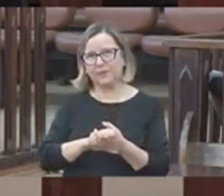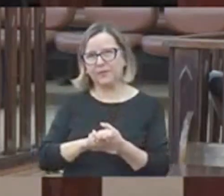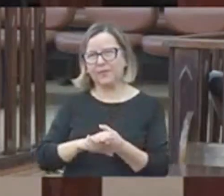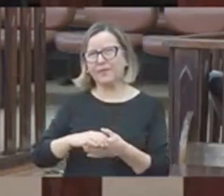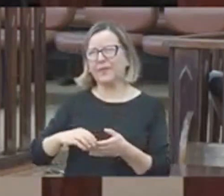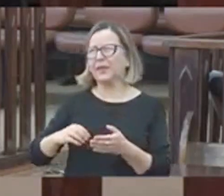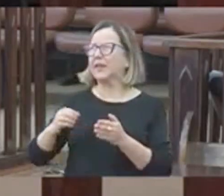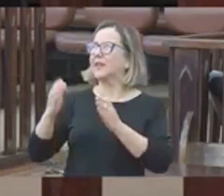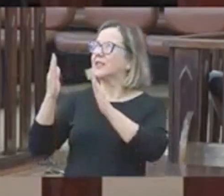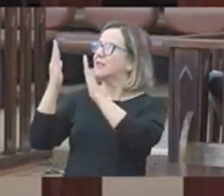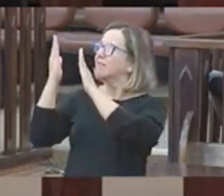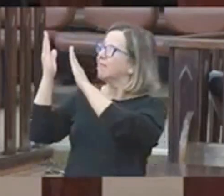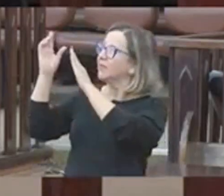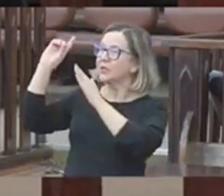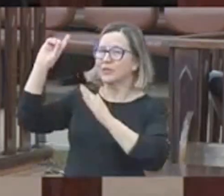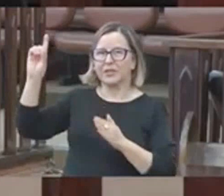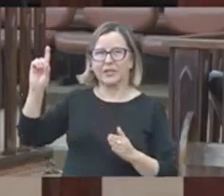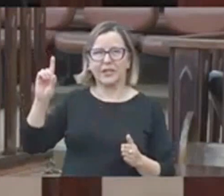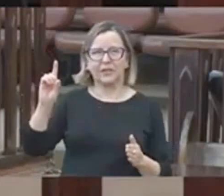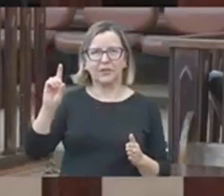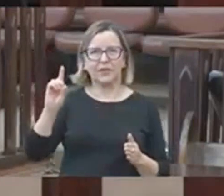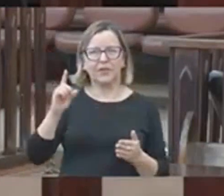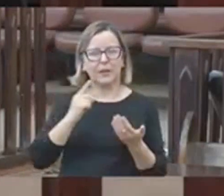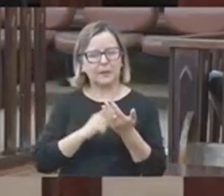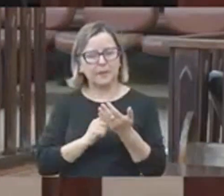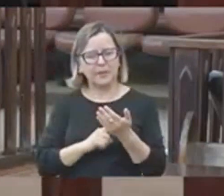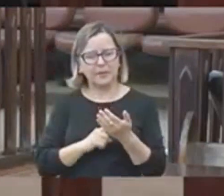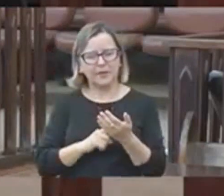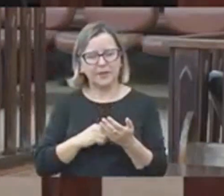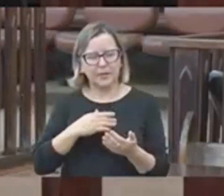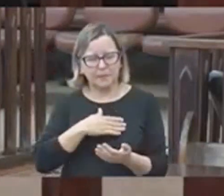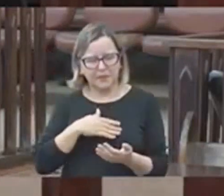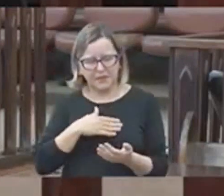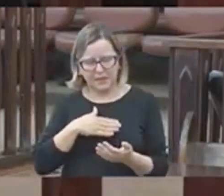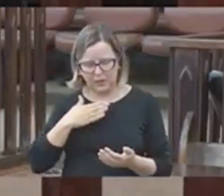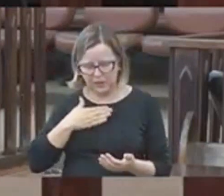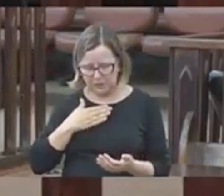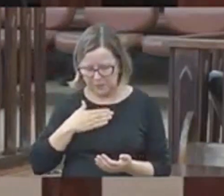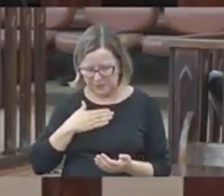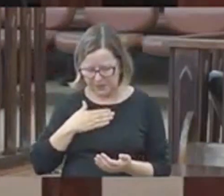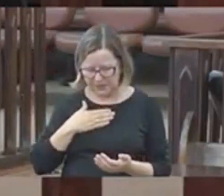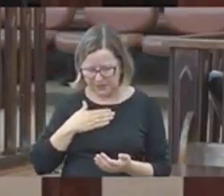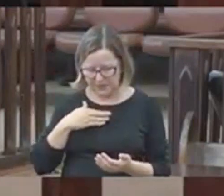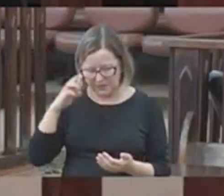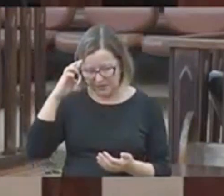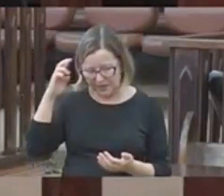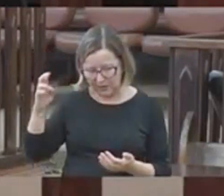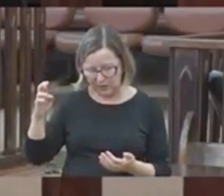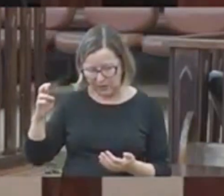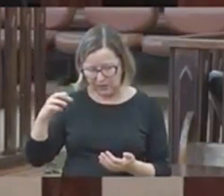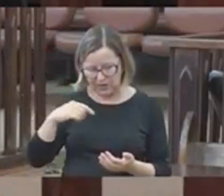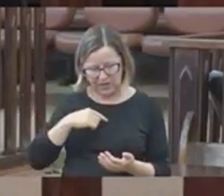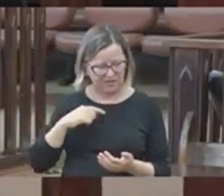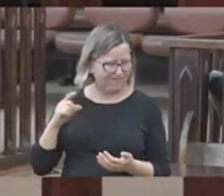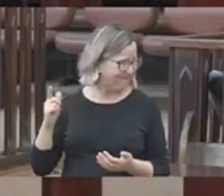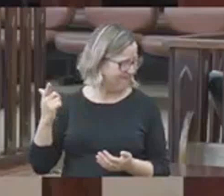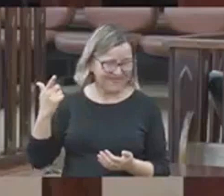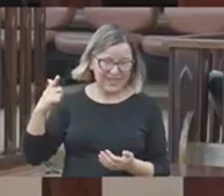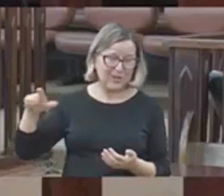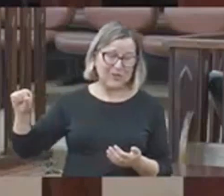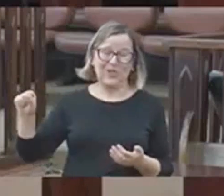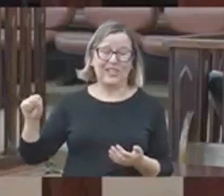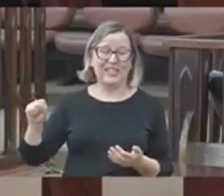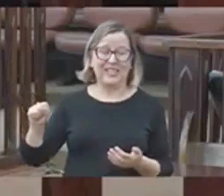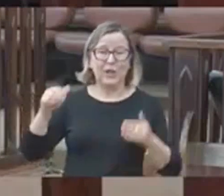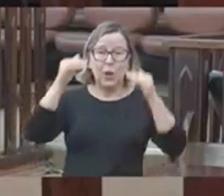misericórdia de mim, eu não consigo ser submissa ao meu marido. Eu vejo na atitude dele uma série de